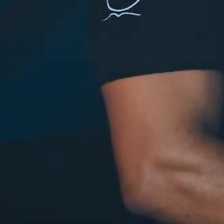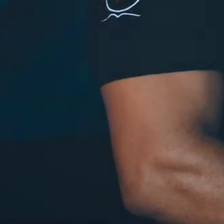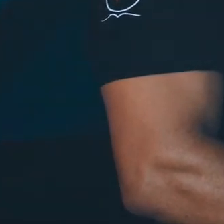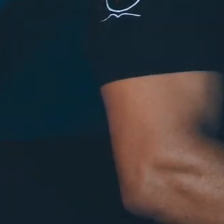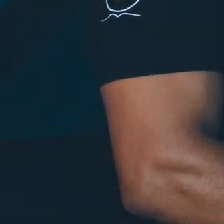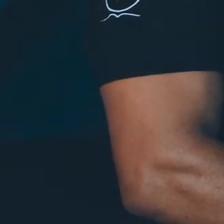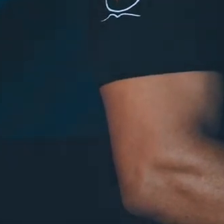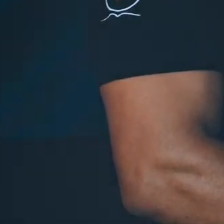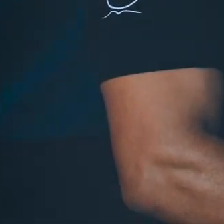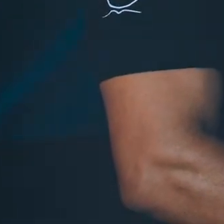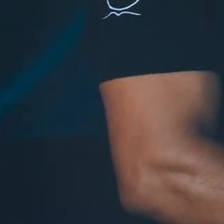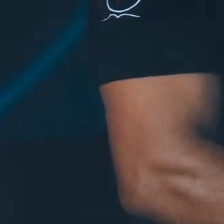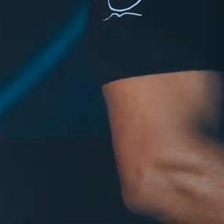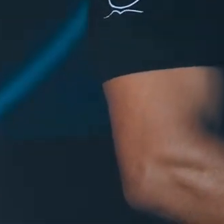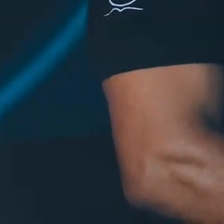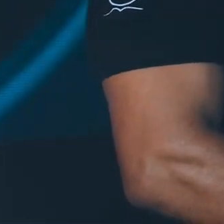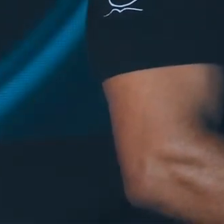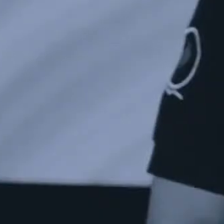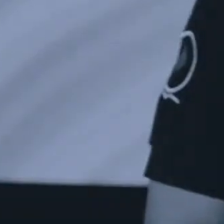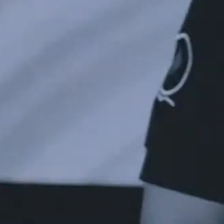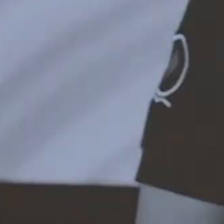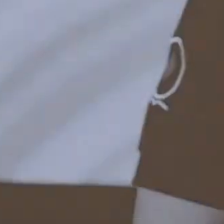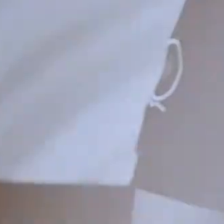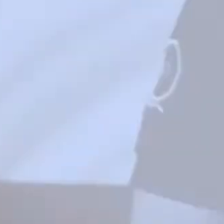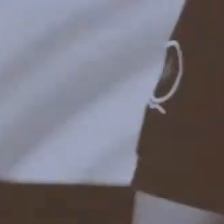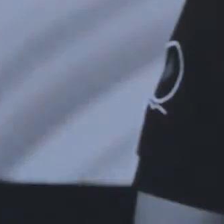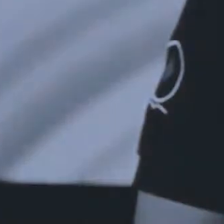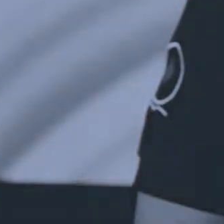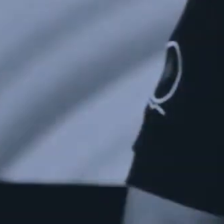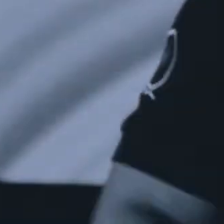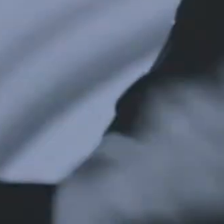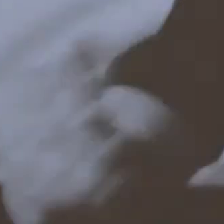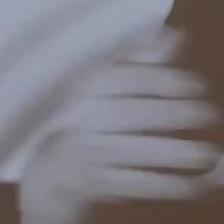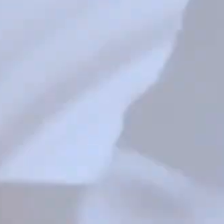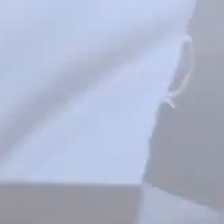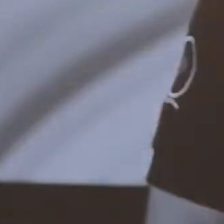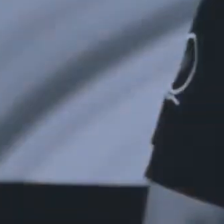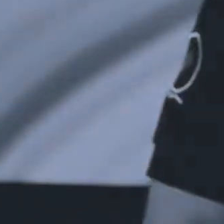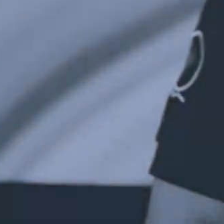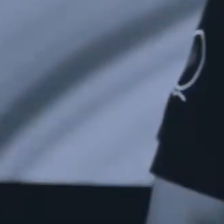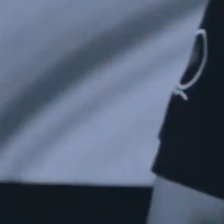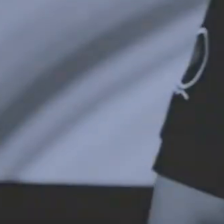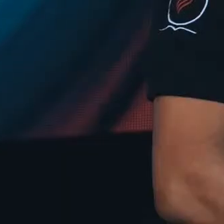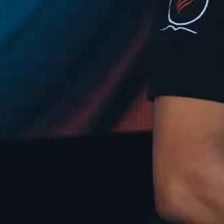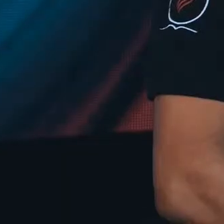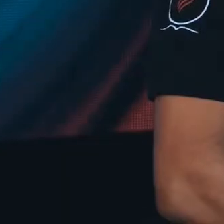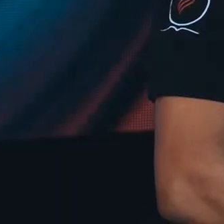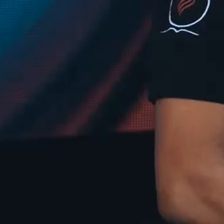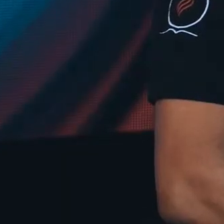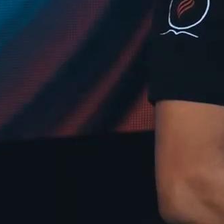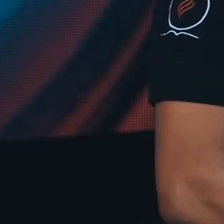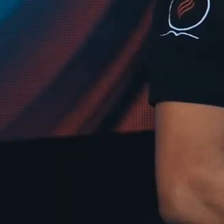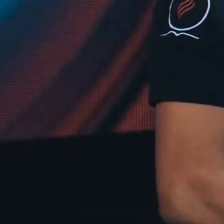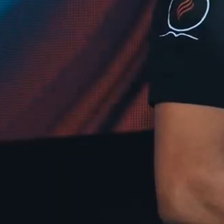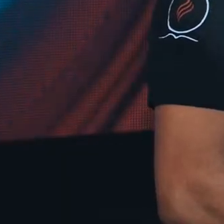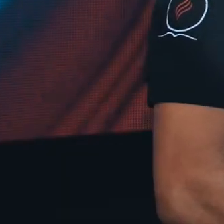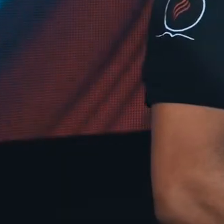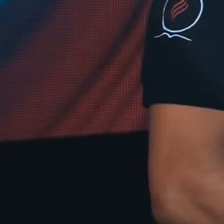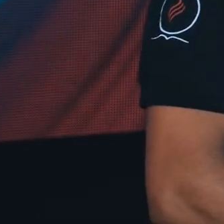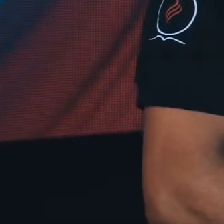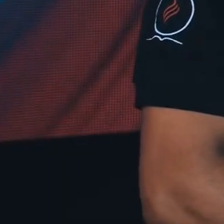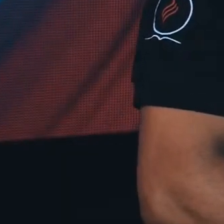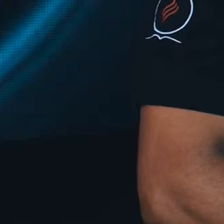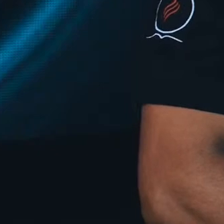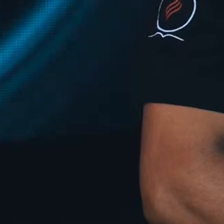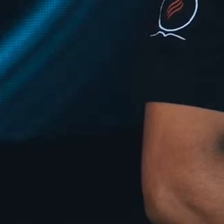E nós temos um convite para você. Venha fazer parte das atividades do nosso departamento, que são importantíssimas para a